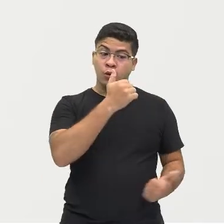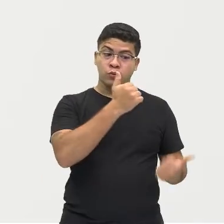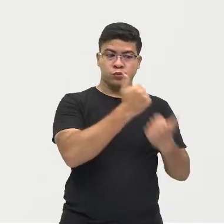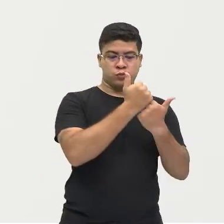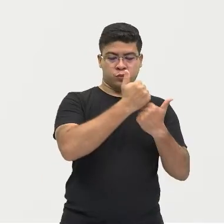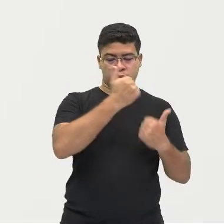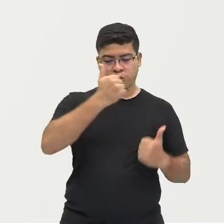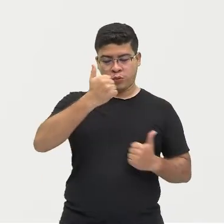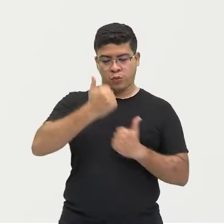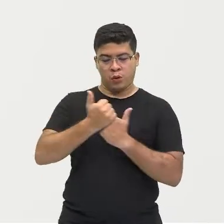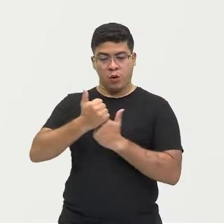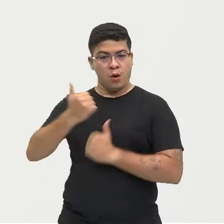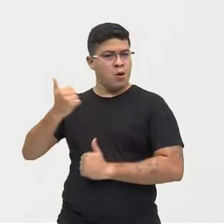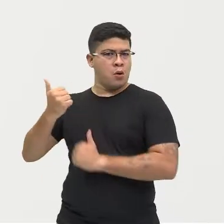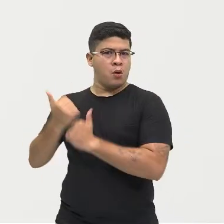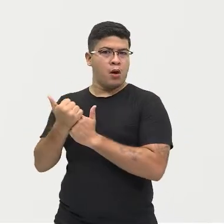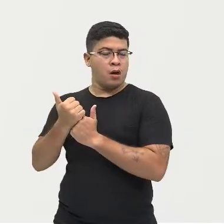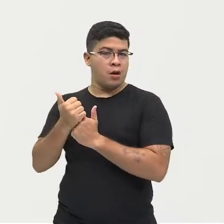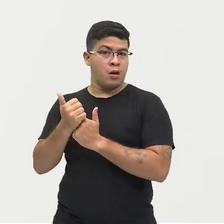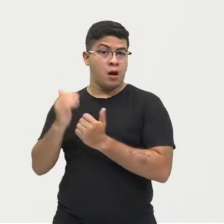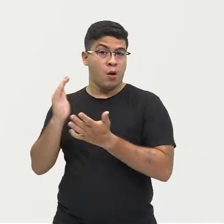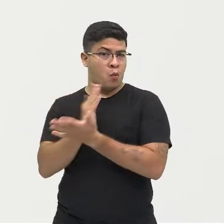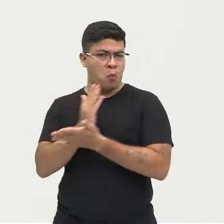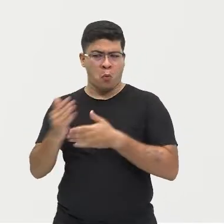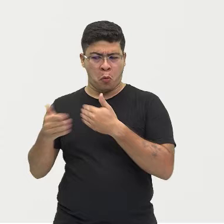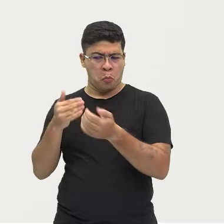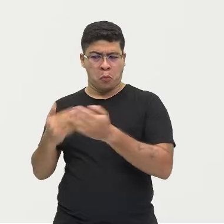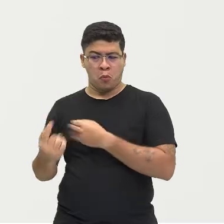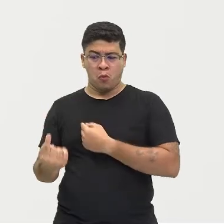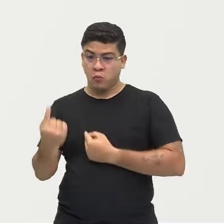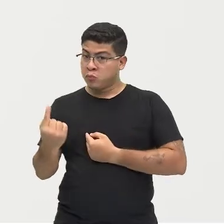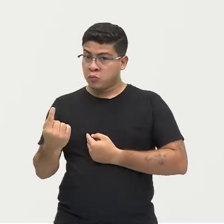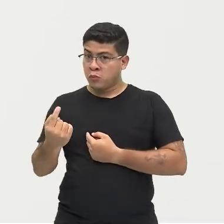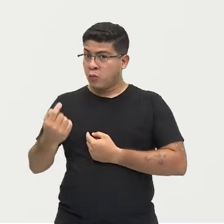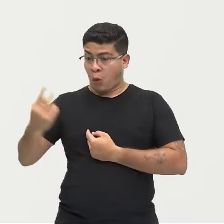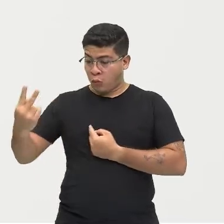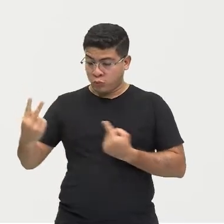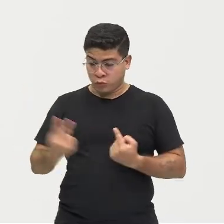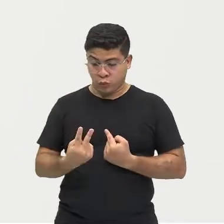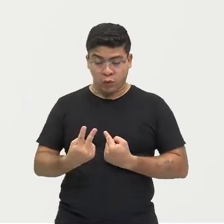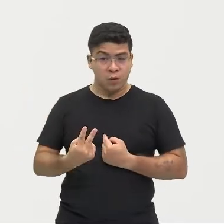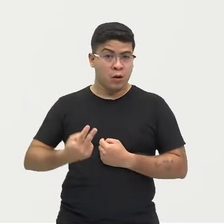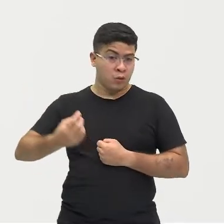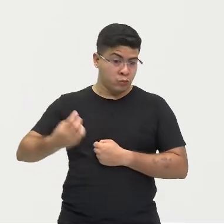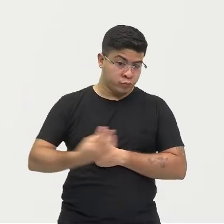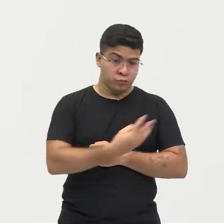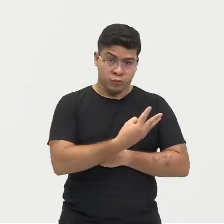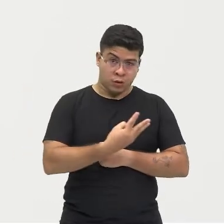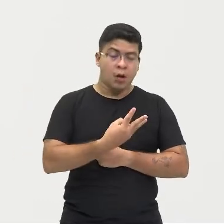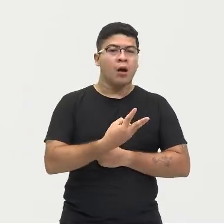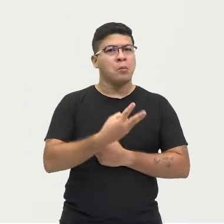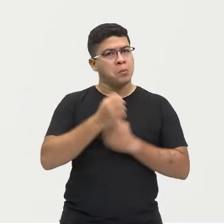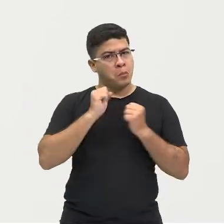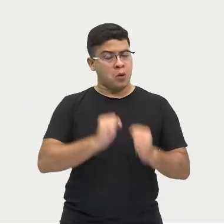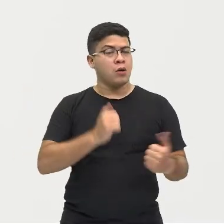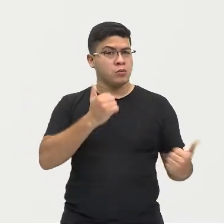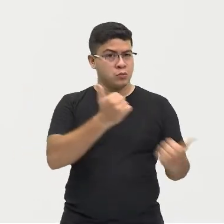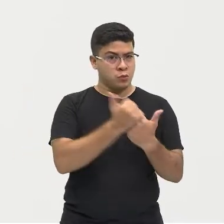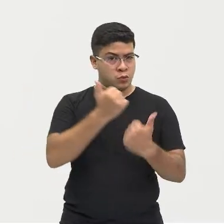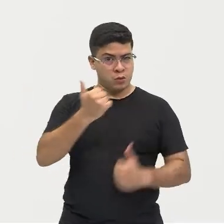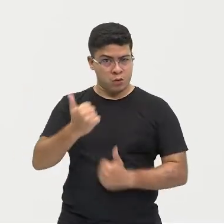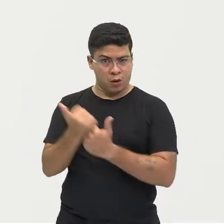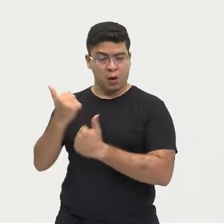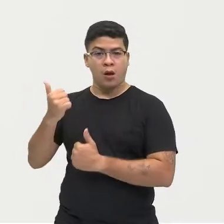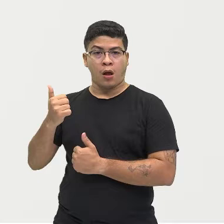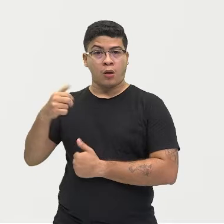ser amina. Então, vamos visualizar essas aminas. Elas podem ser